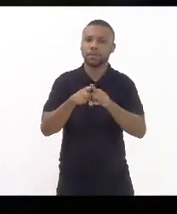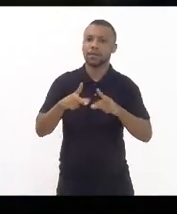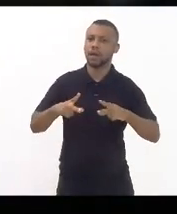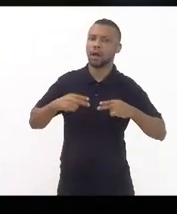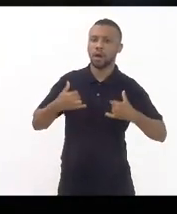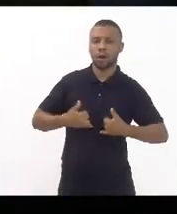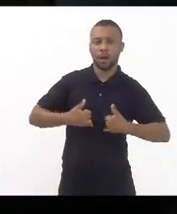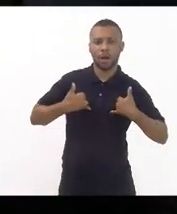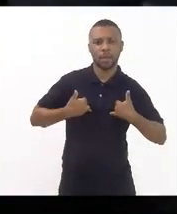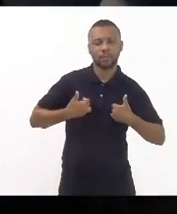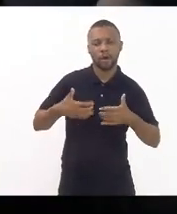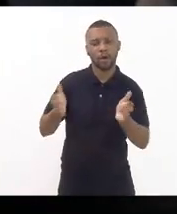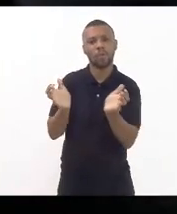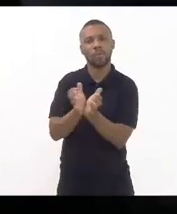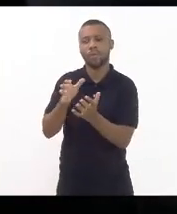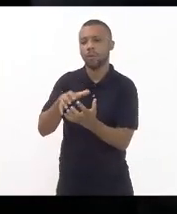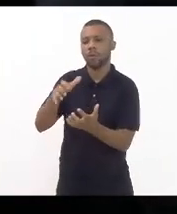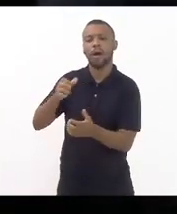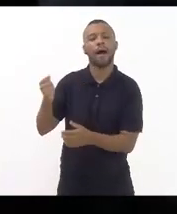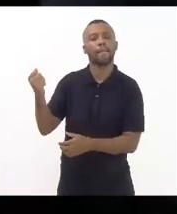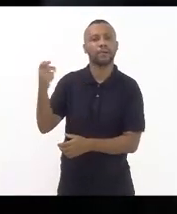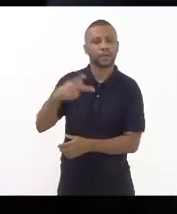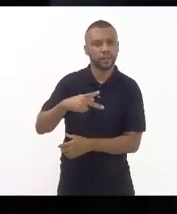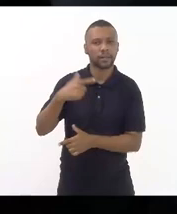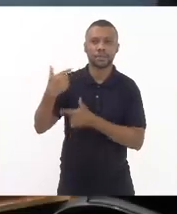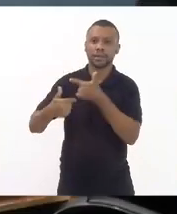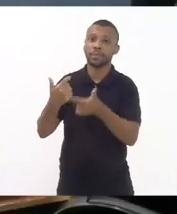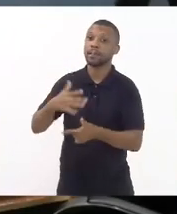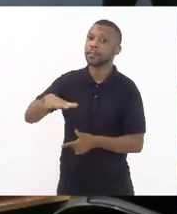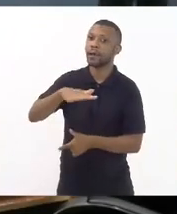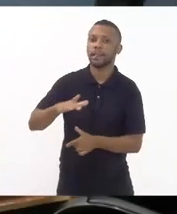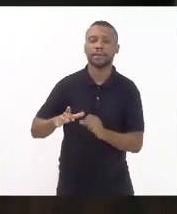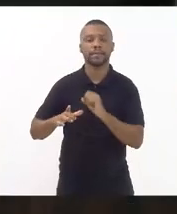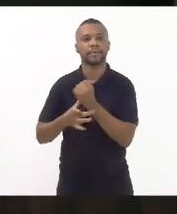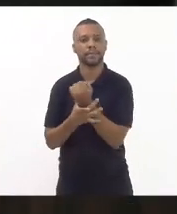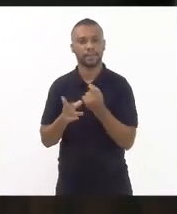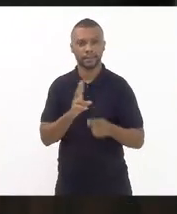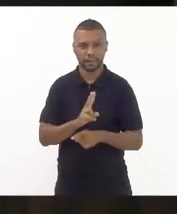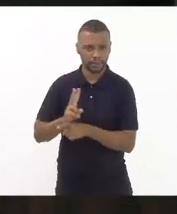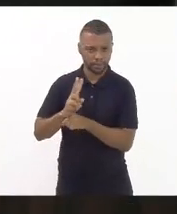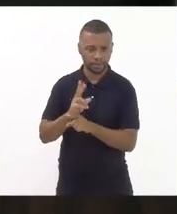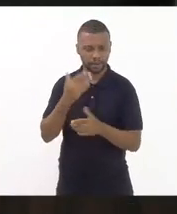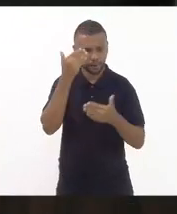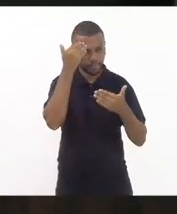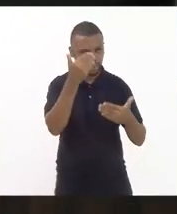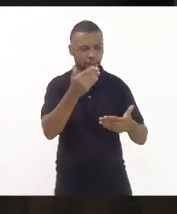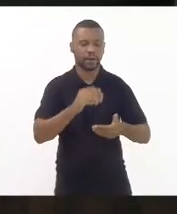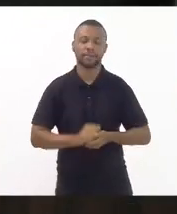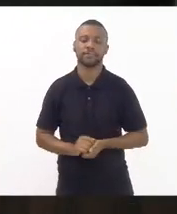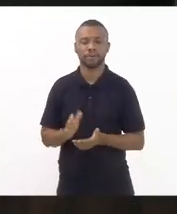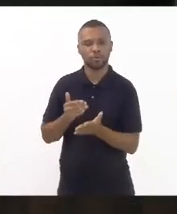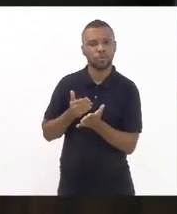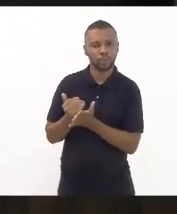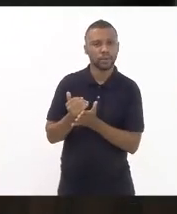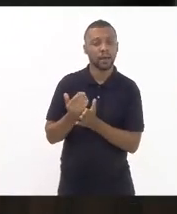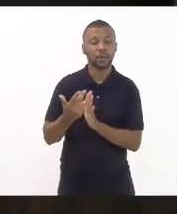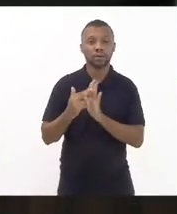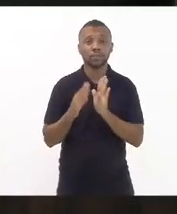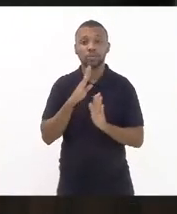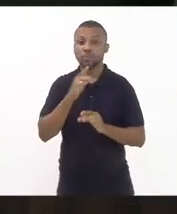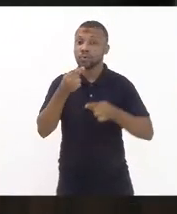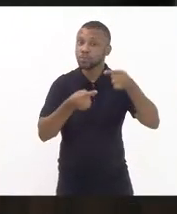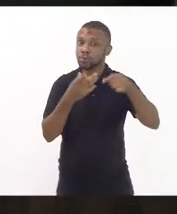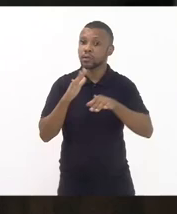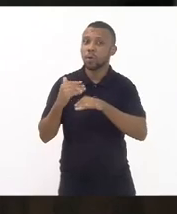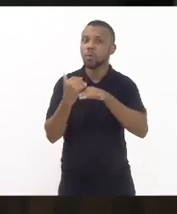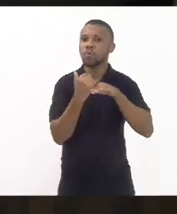que deram as suas vidas pela nossa segurança. Obrigado, presidente. Vamos à pauta. Em regime de urgência, discussão única.